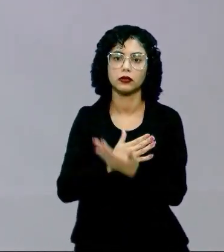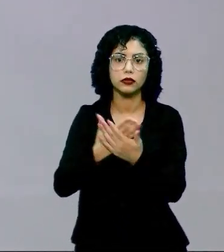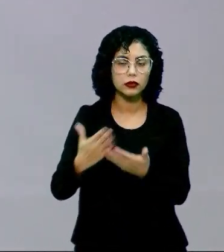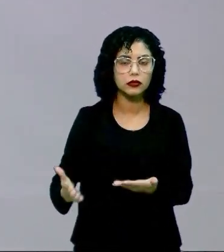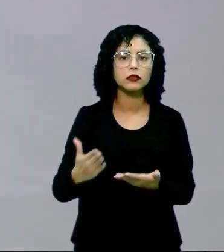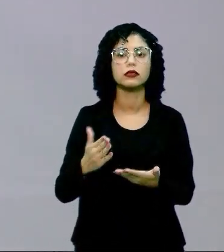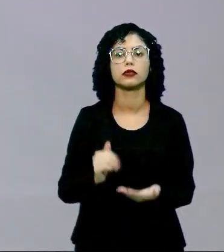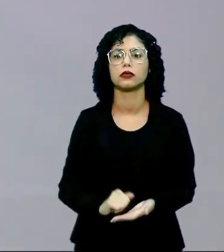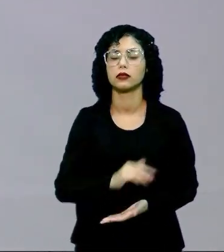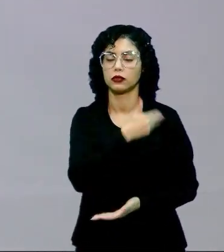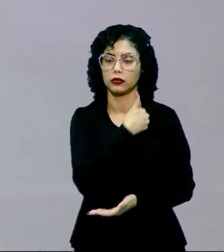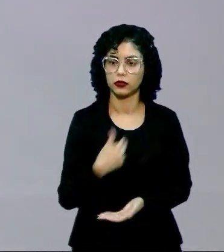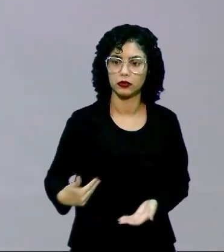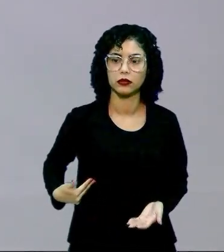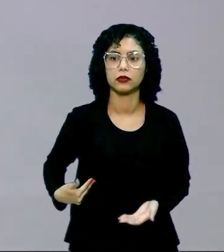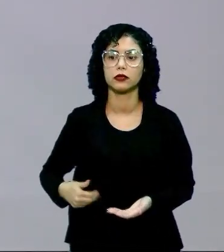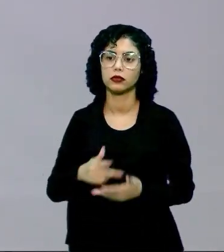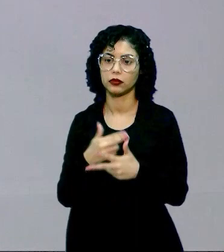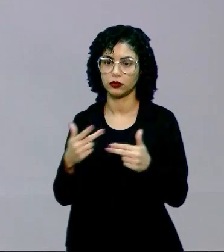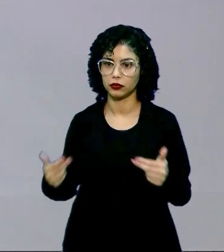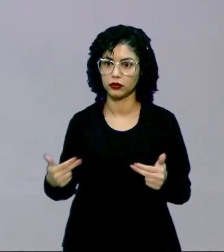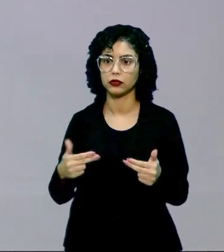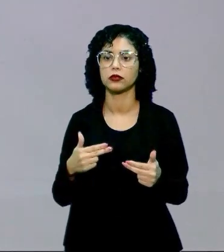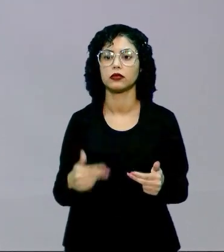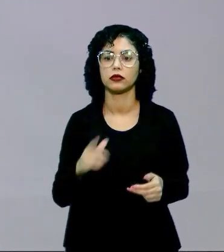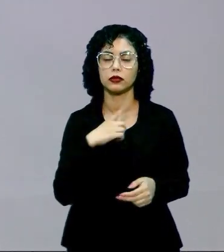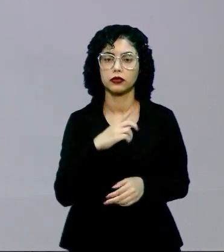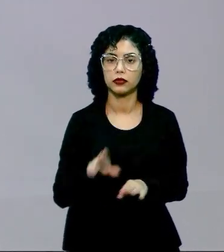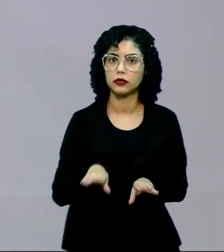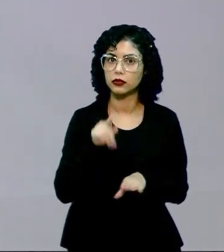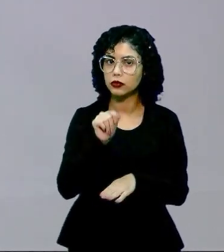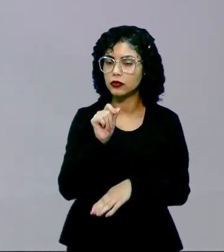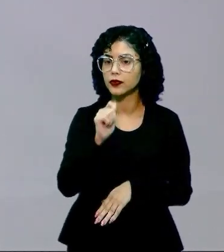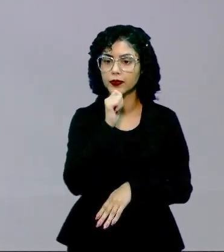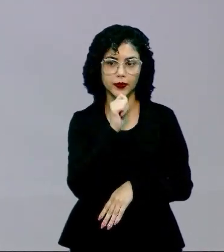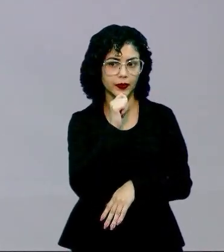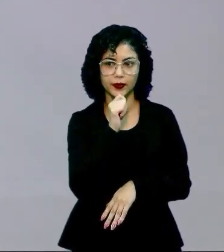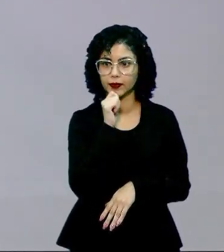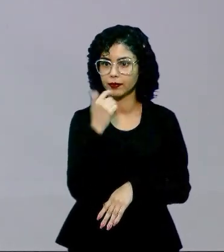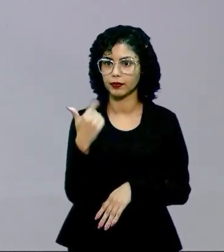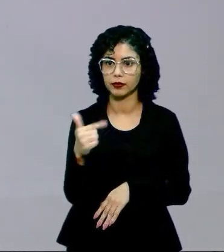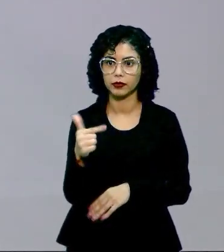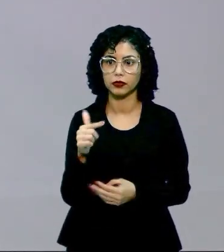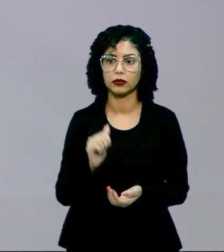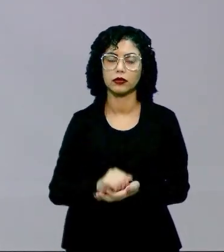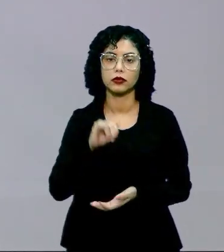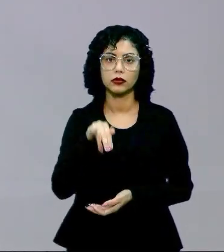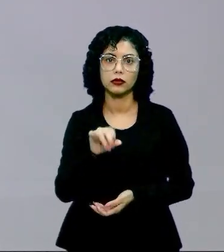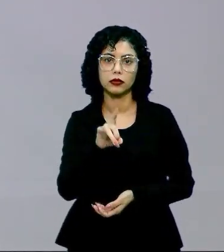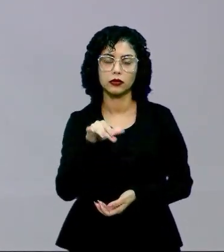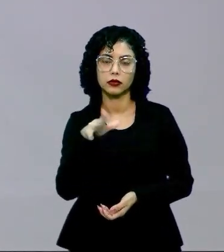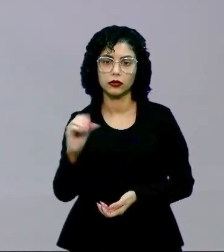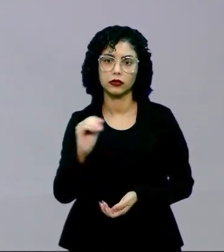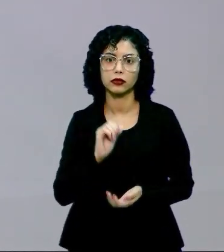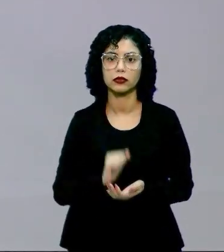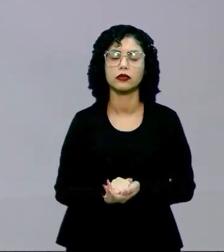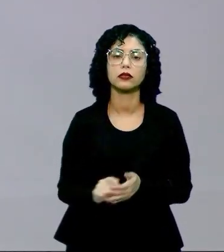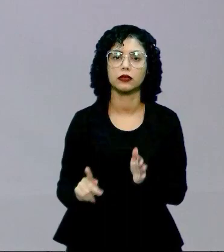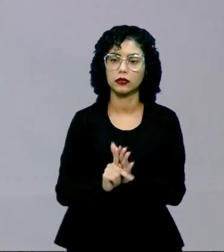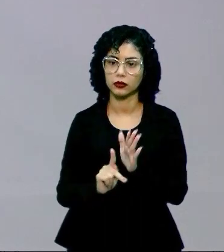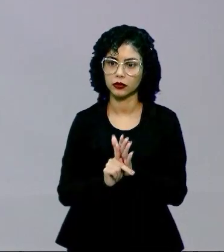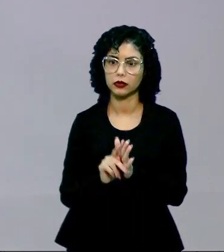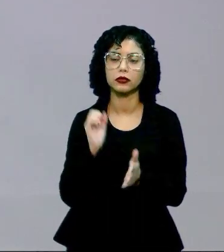início dessa república, dessa coisa pública, né, os plebeus ainda eles não tiveram essa isenção de alguns impostos, eles